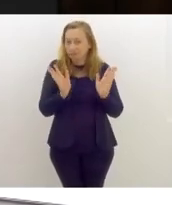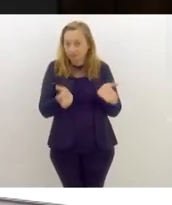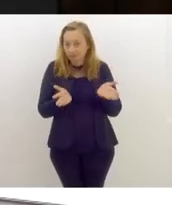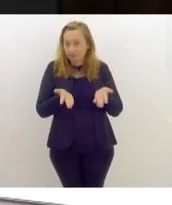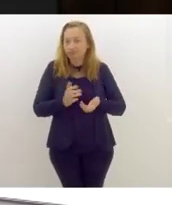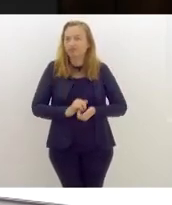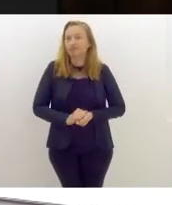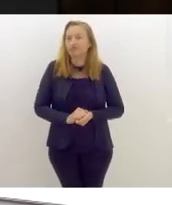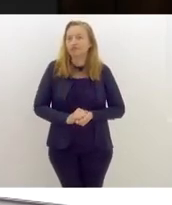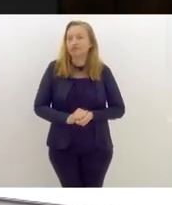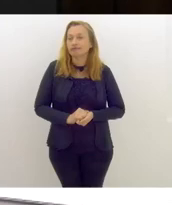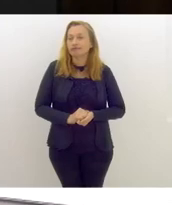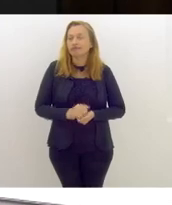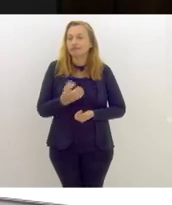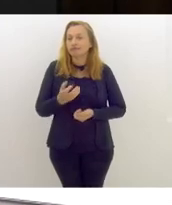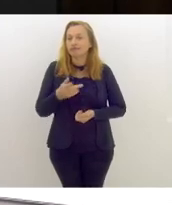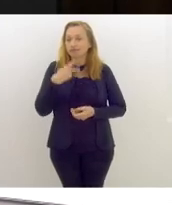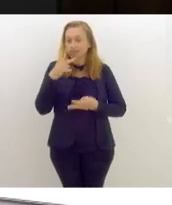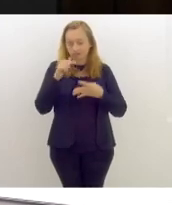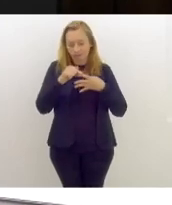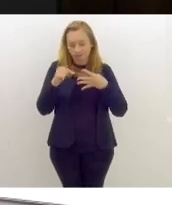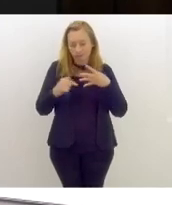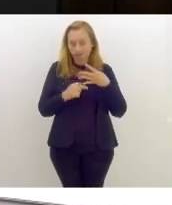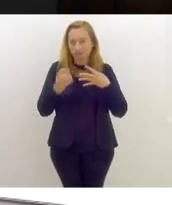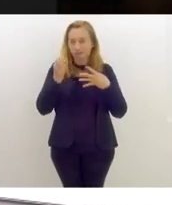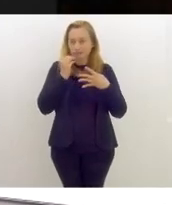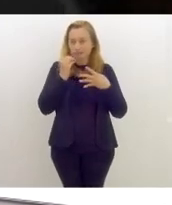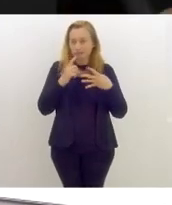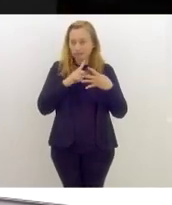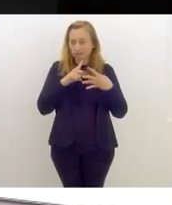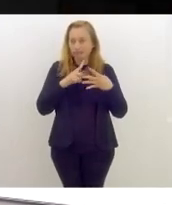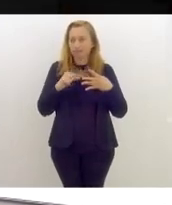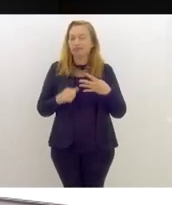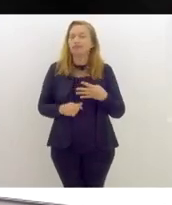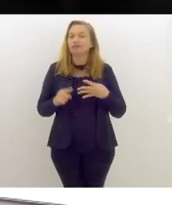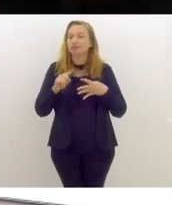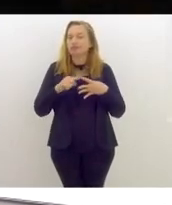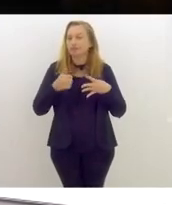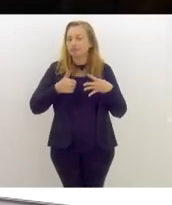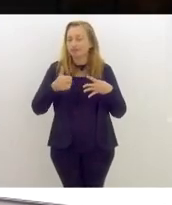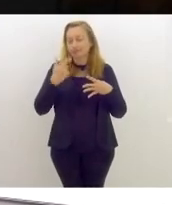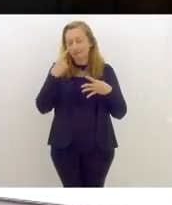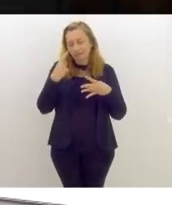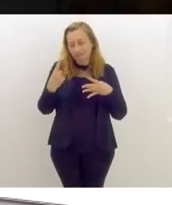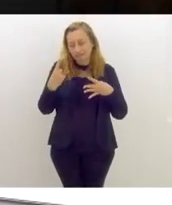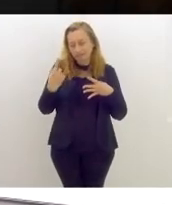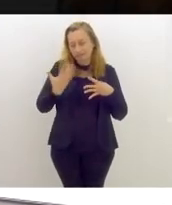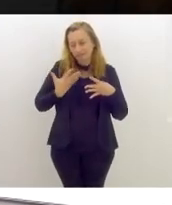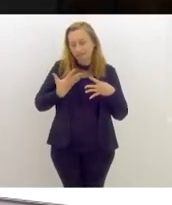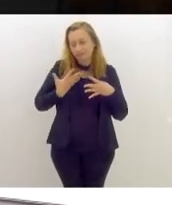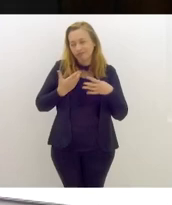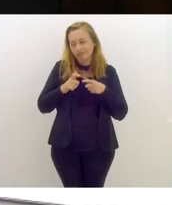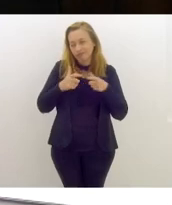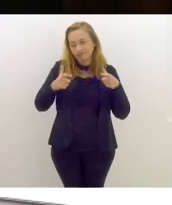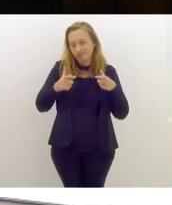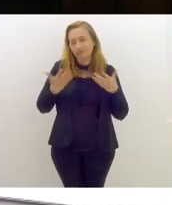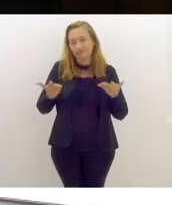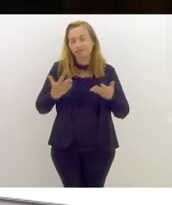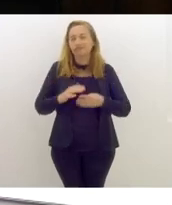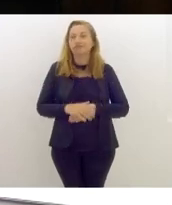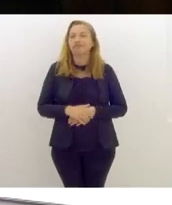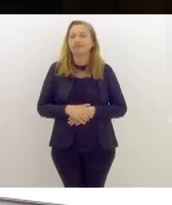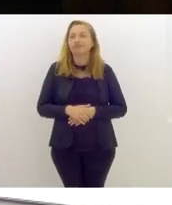e eu quero citar que essas quatro oportunidades primeiro Rever aqui grandes amigos né